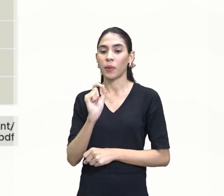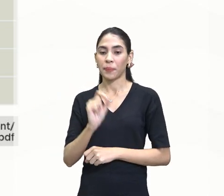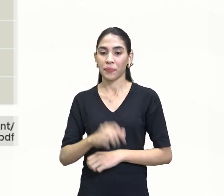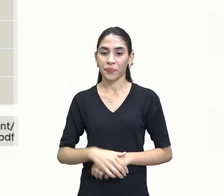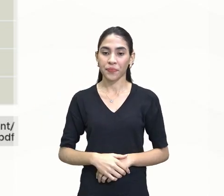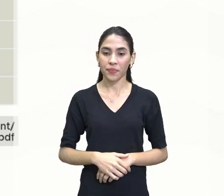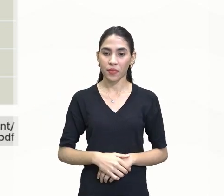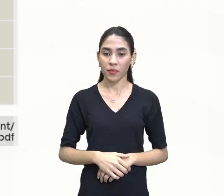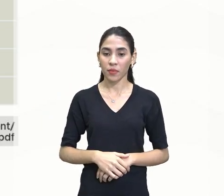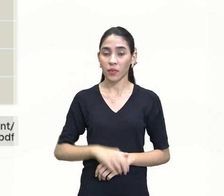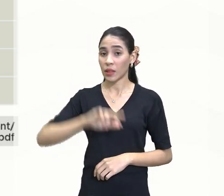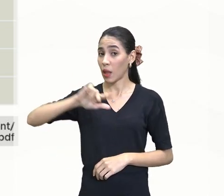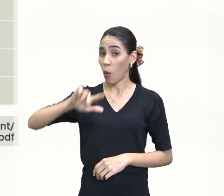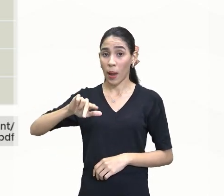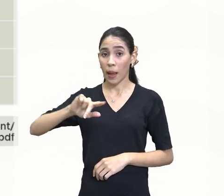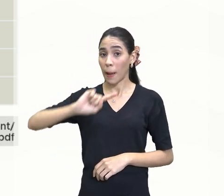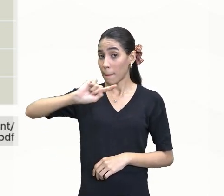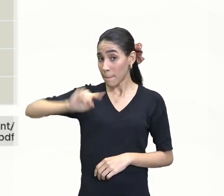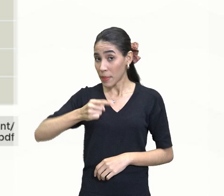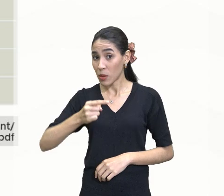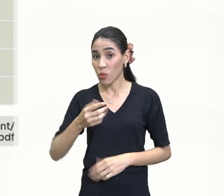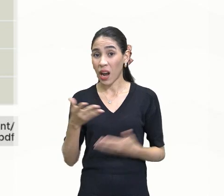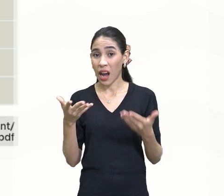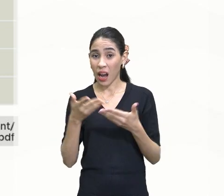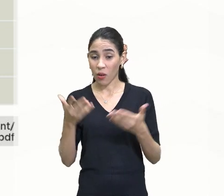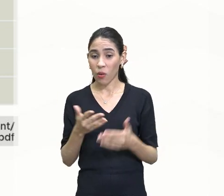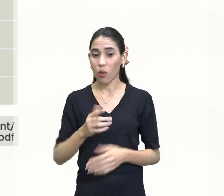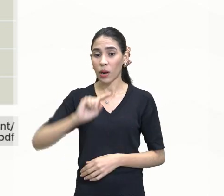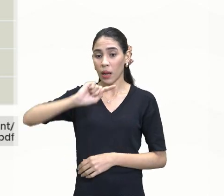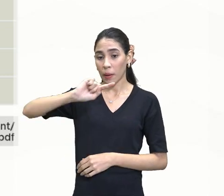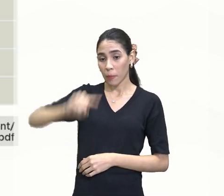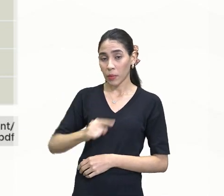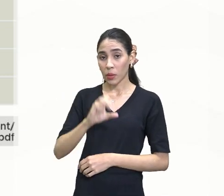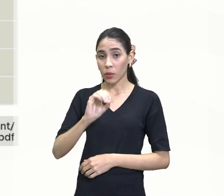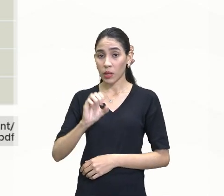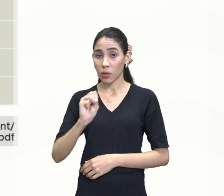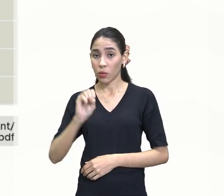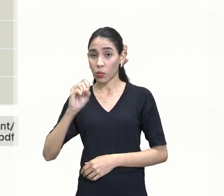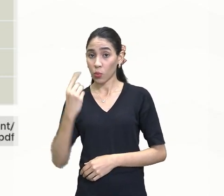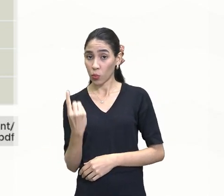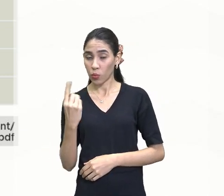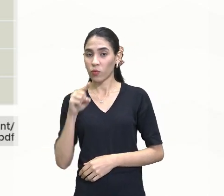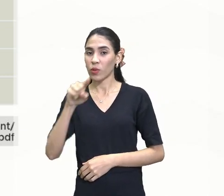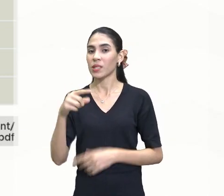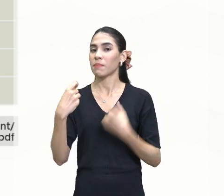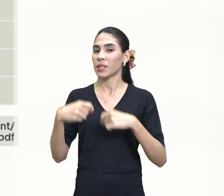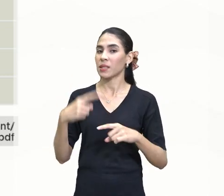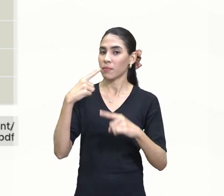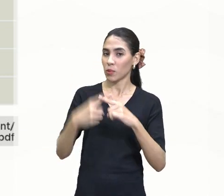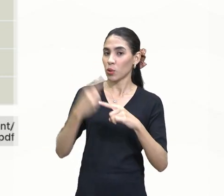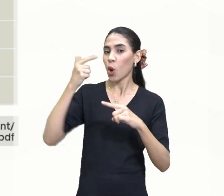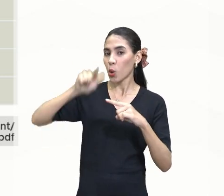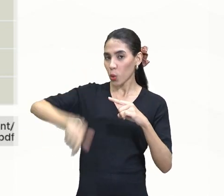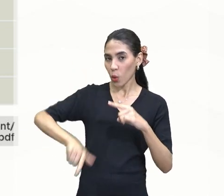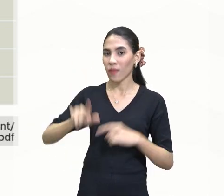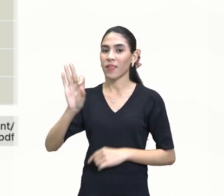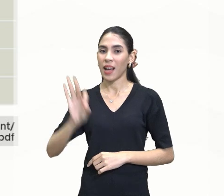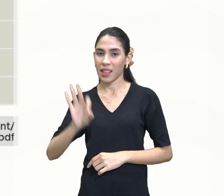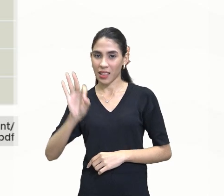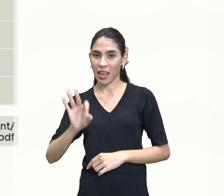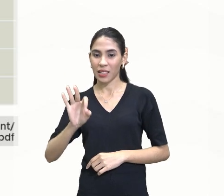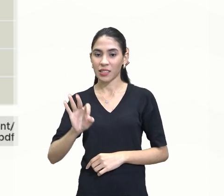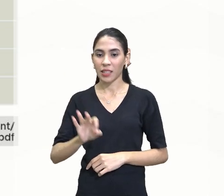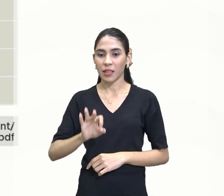Agora o valor não é mais 1.000, o valor é 1.081. E você vai multiplicar novamente a taxa por